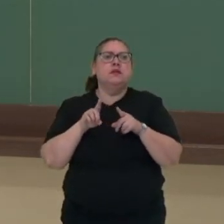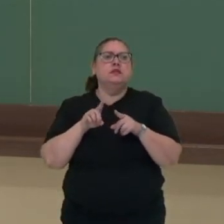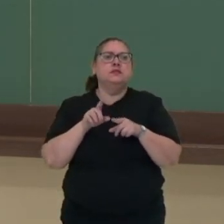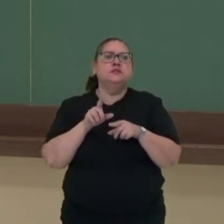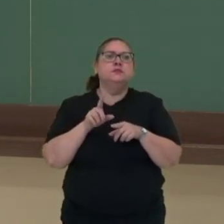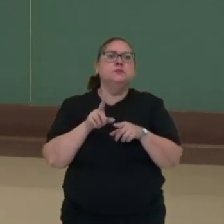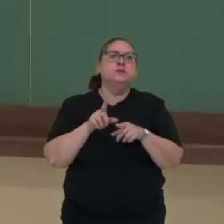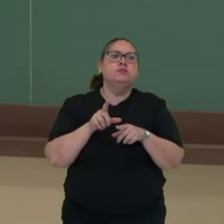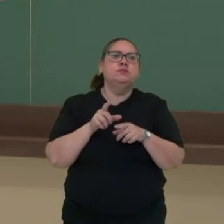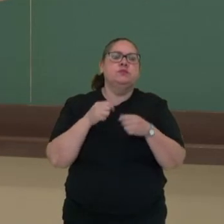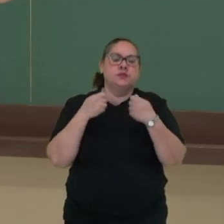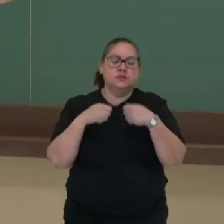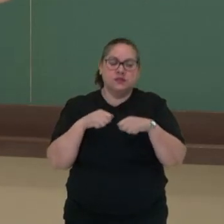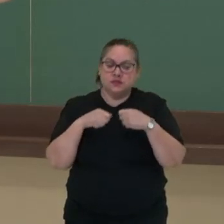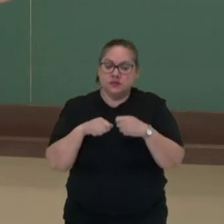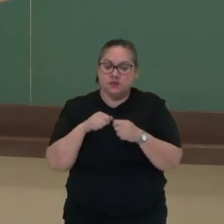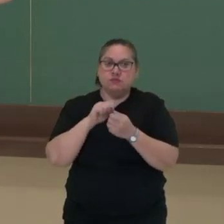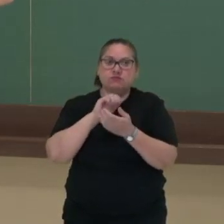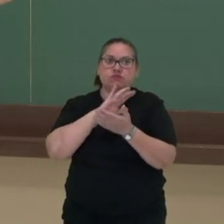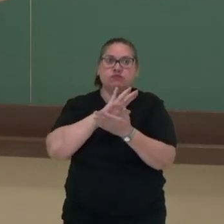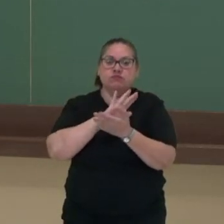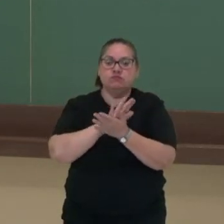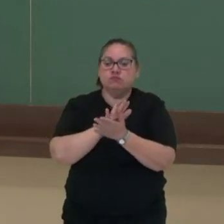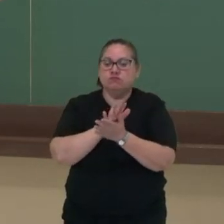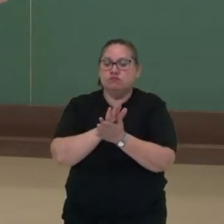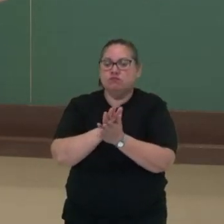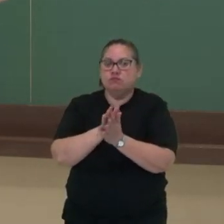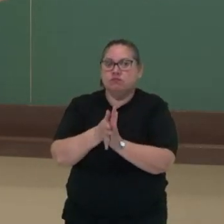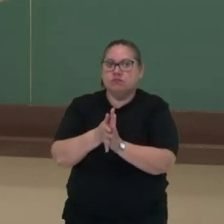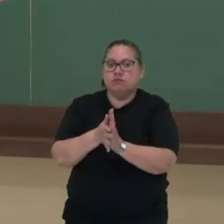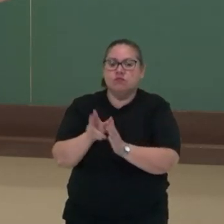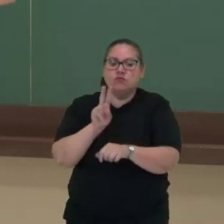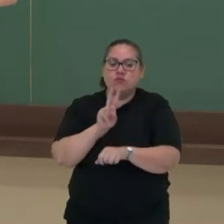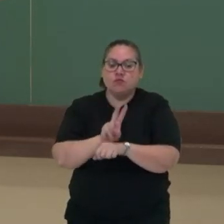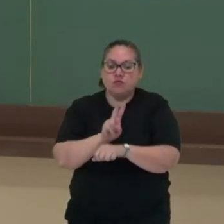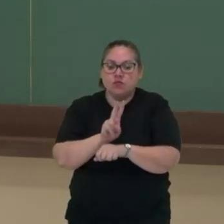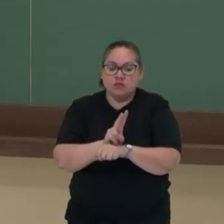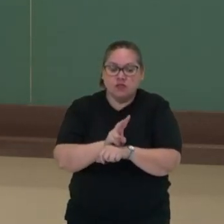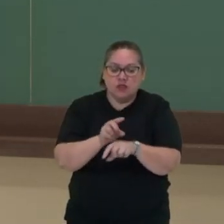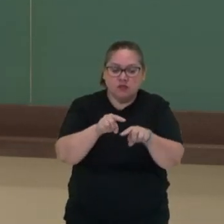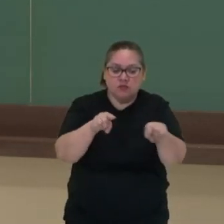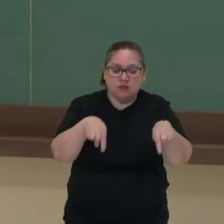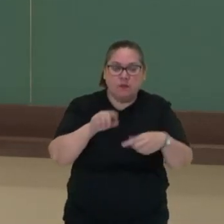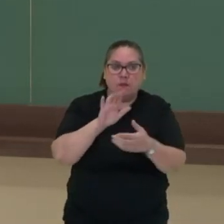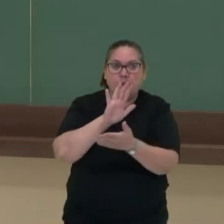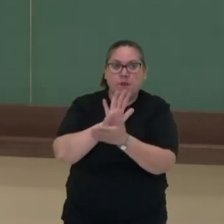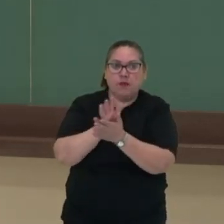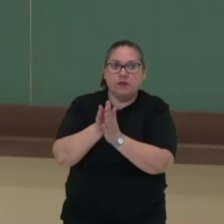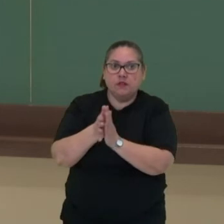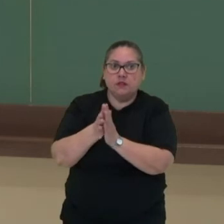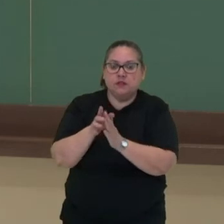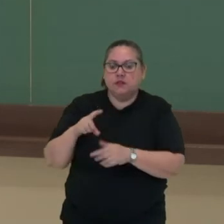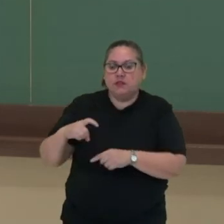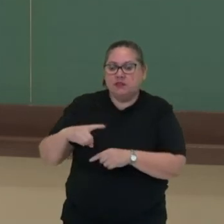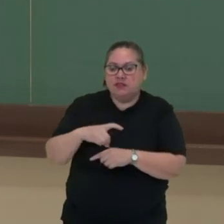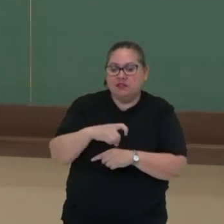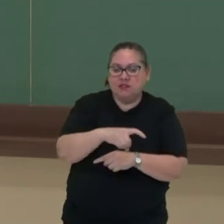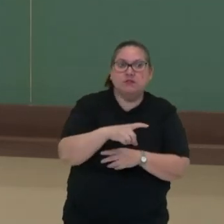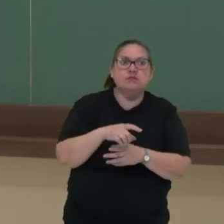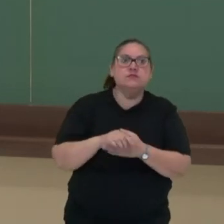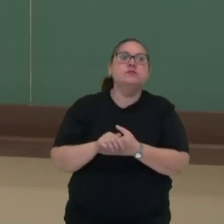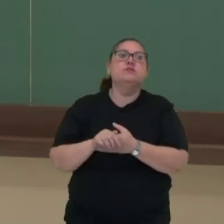uma vez, nós precisamos cuidar aí dos nossos quintais para eliminar as larvas desse